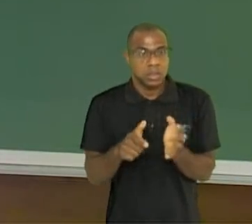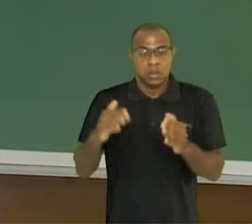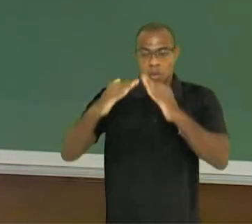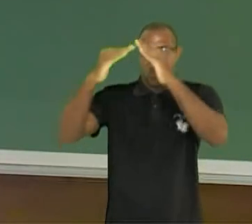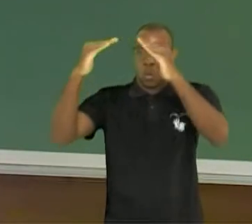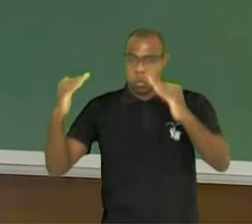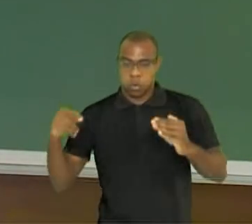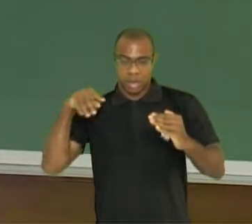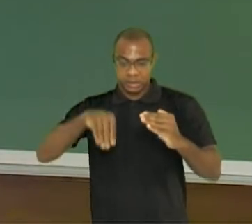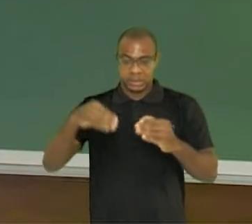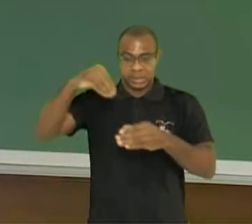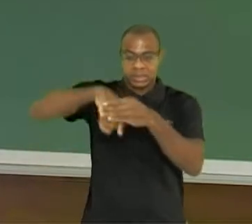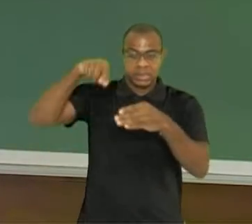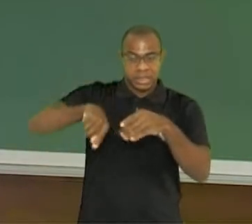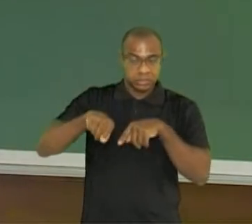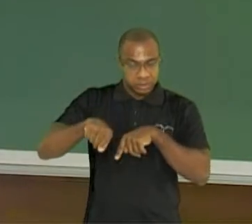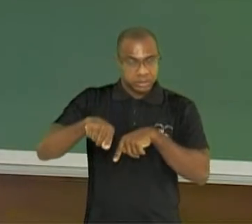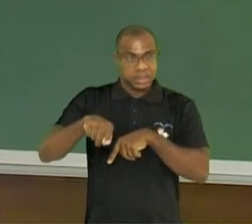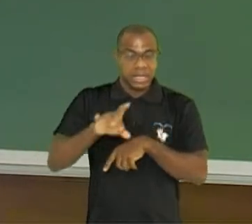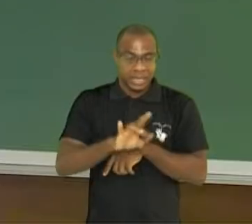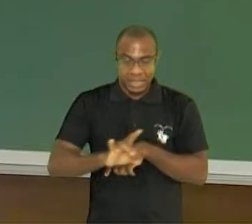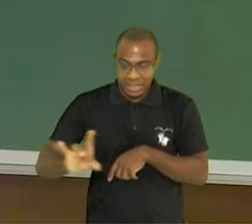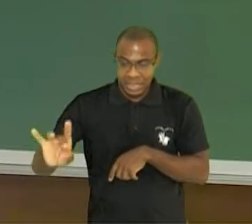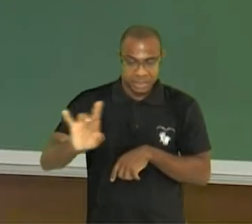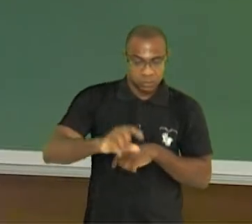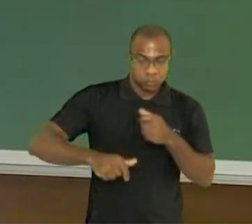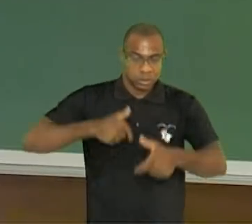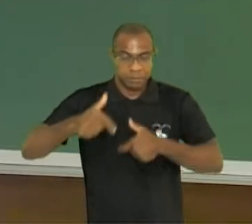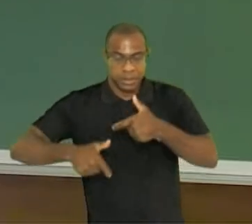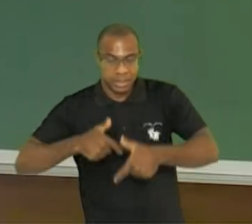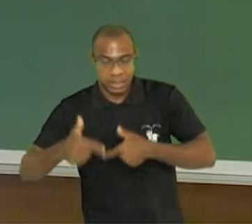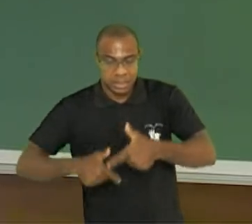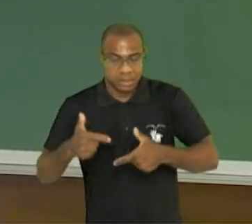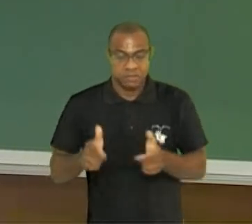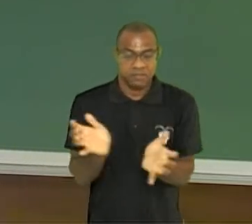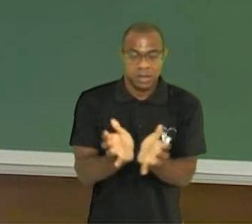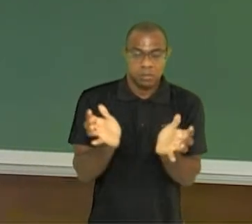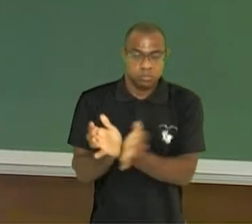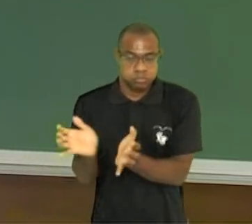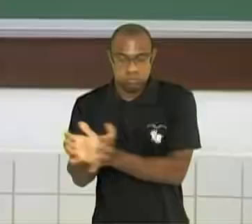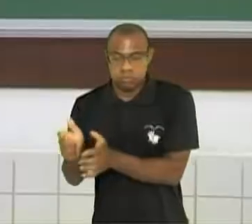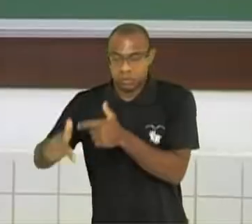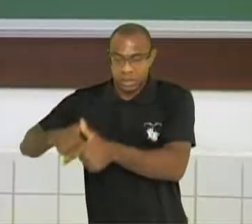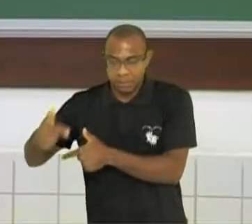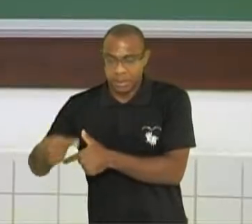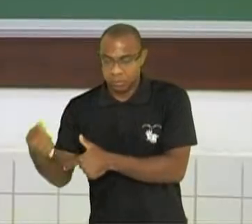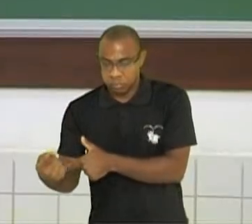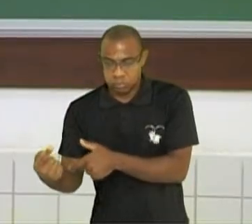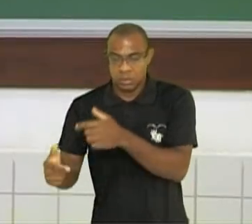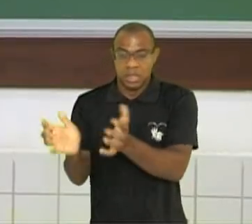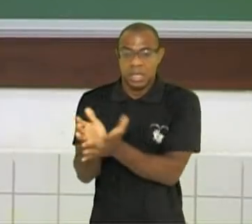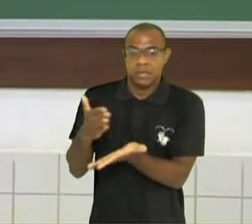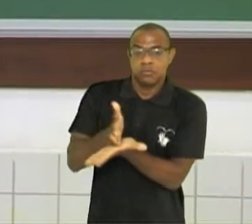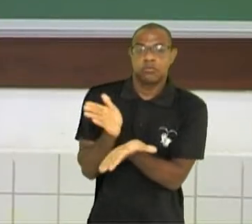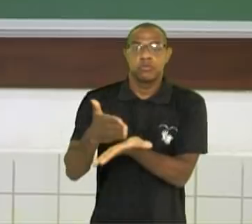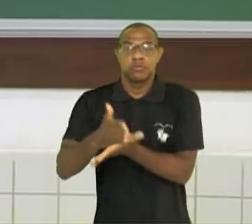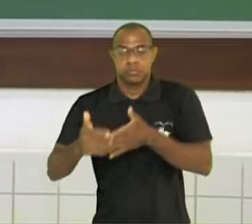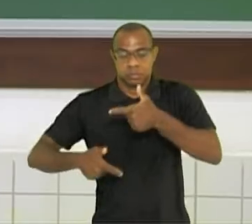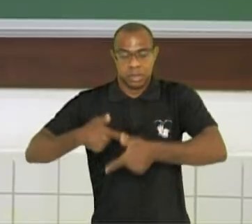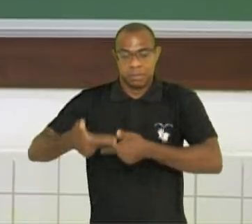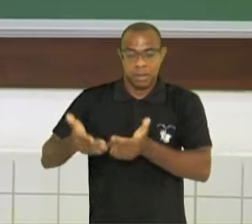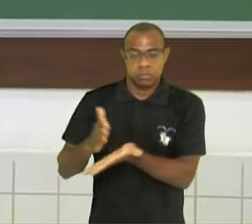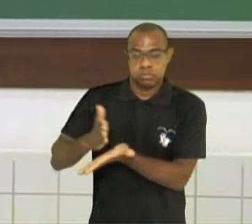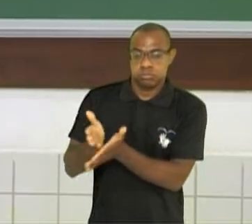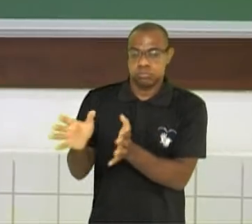grandes oficinas, e ali cada trabalhador faz uma parte do trabalho. Então existe uma divisão do